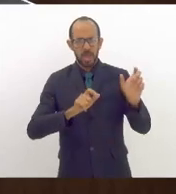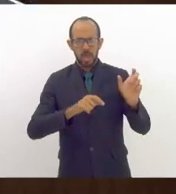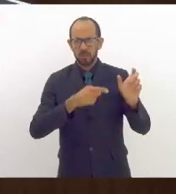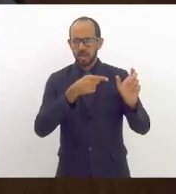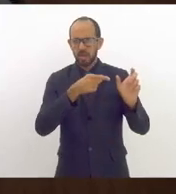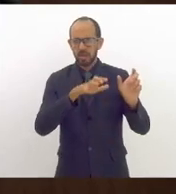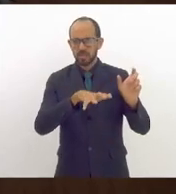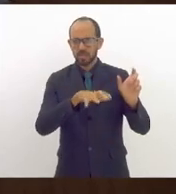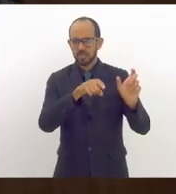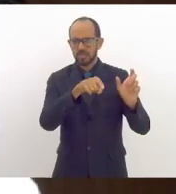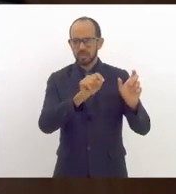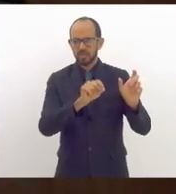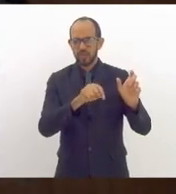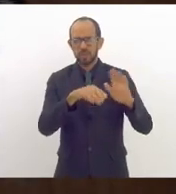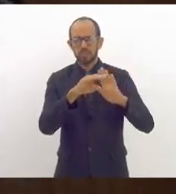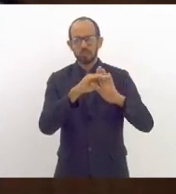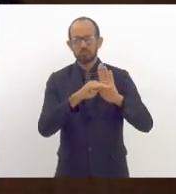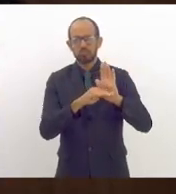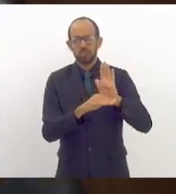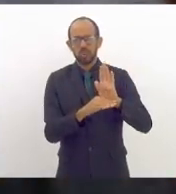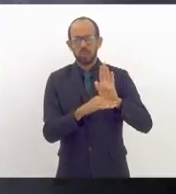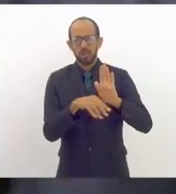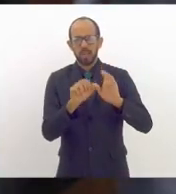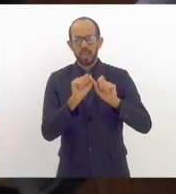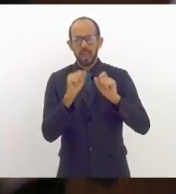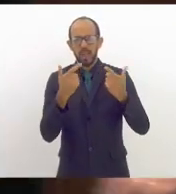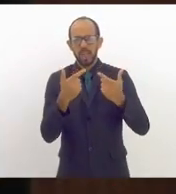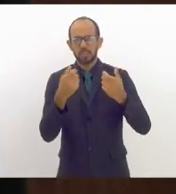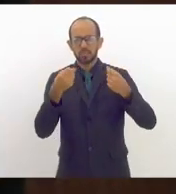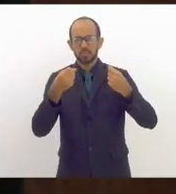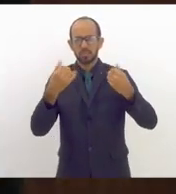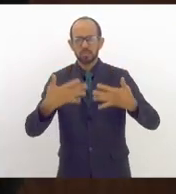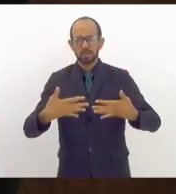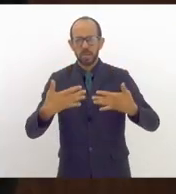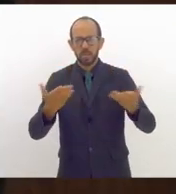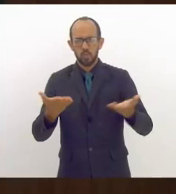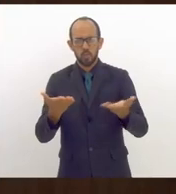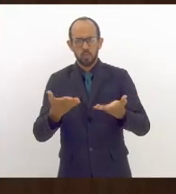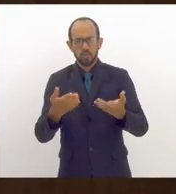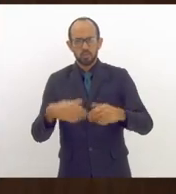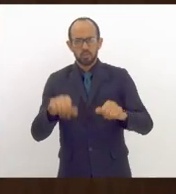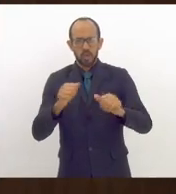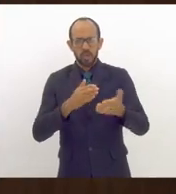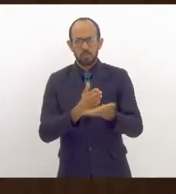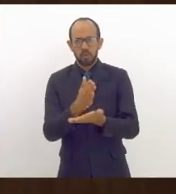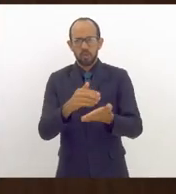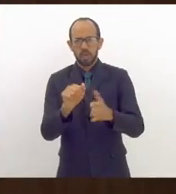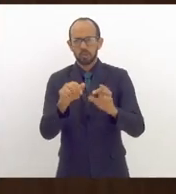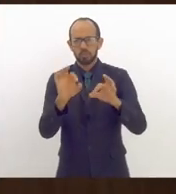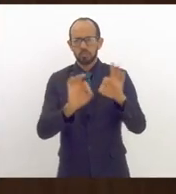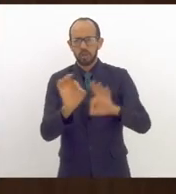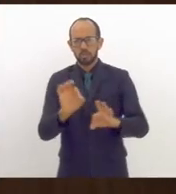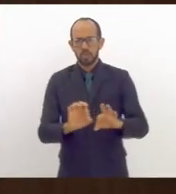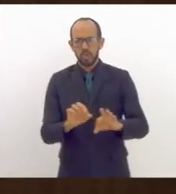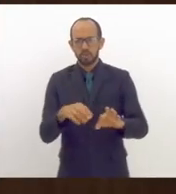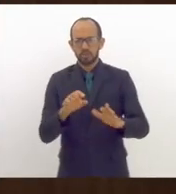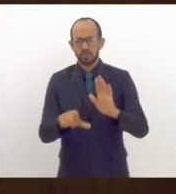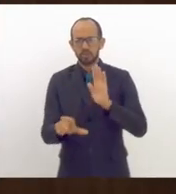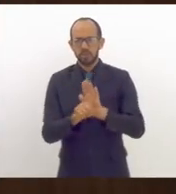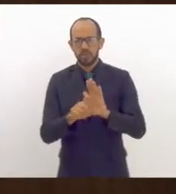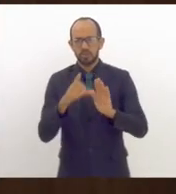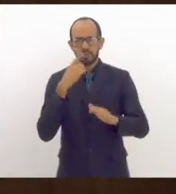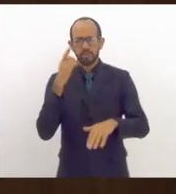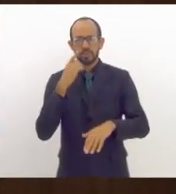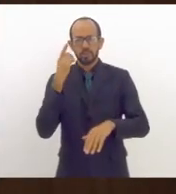da alerj que explicasse minha gente hoje foi aprovado o projeto que de lei do deputado